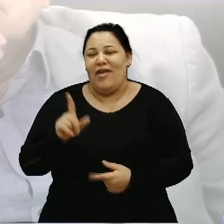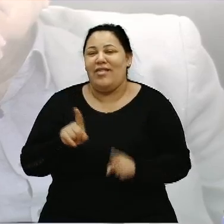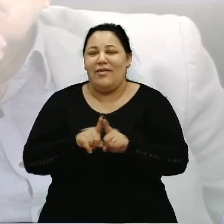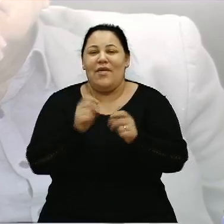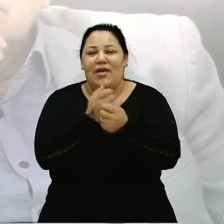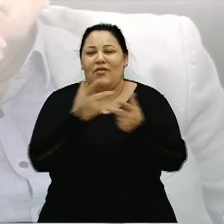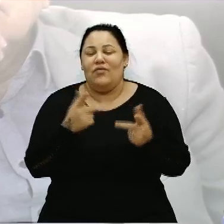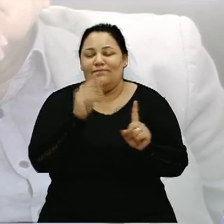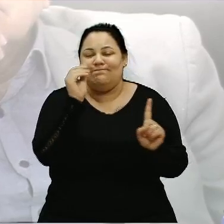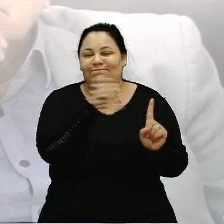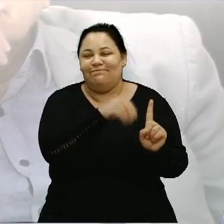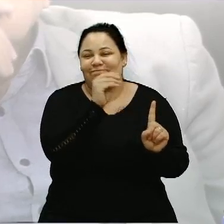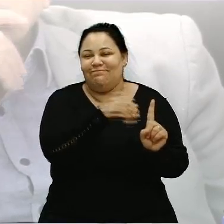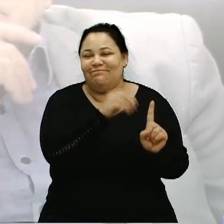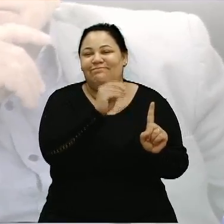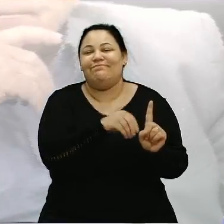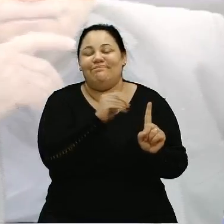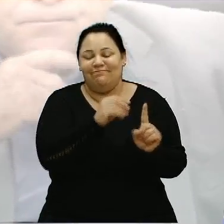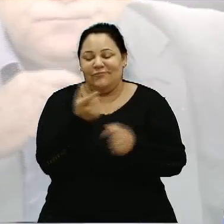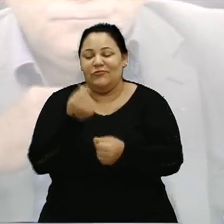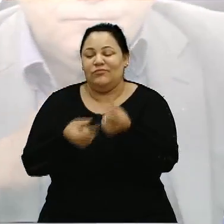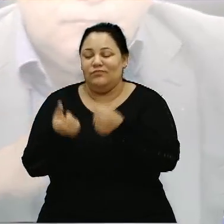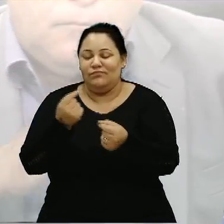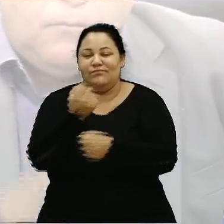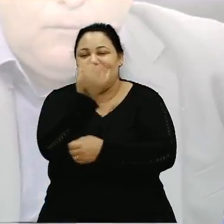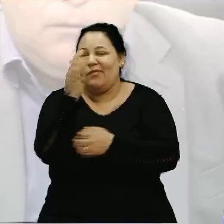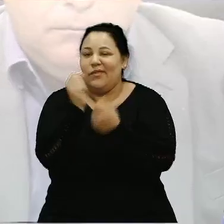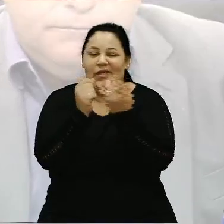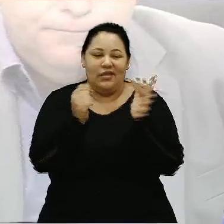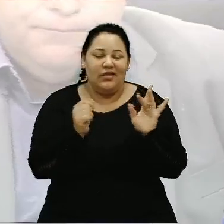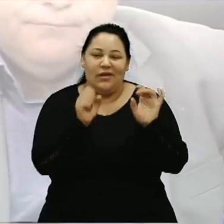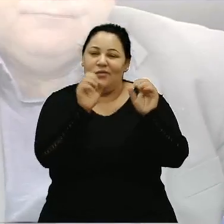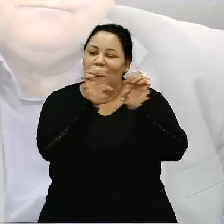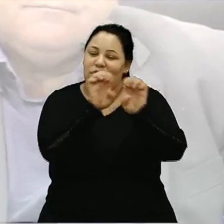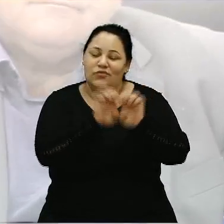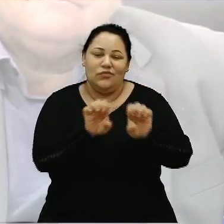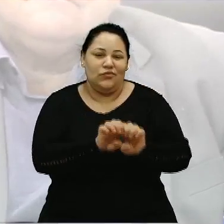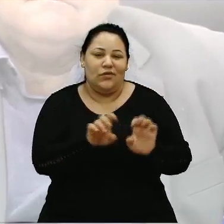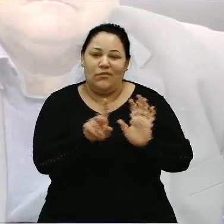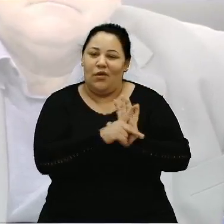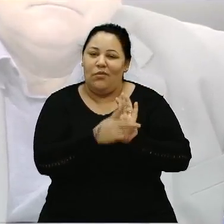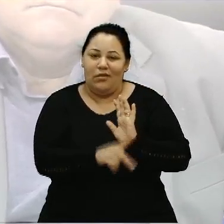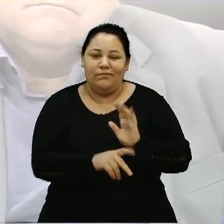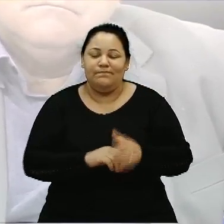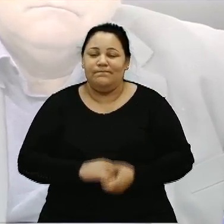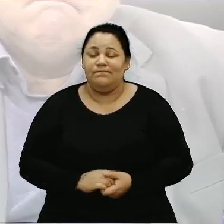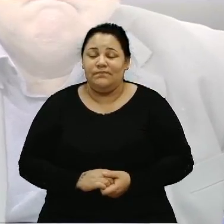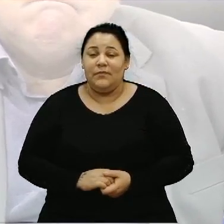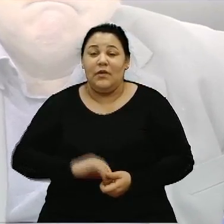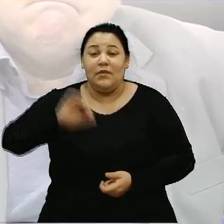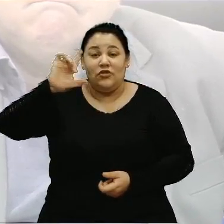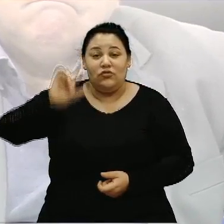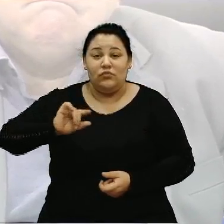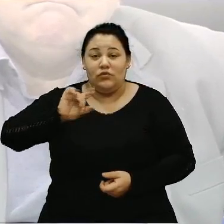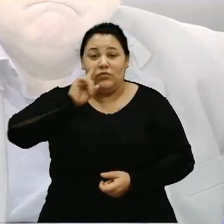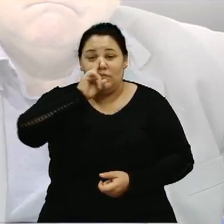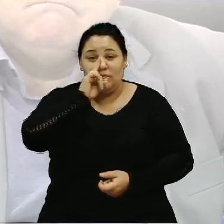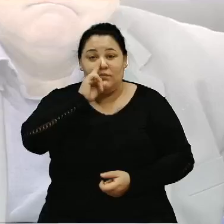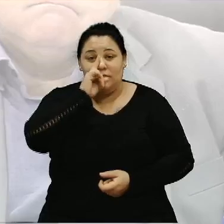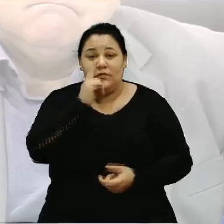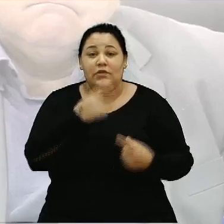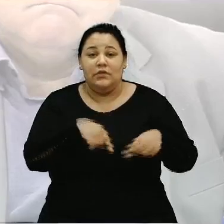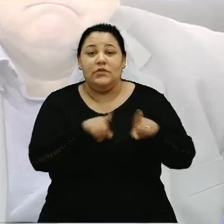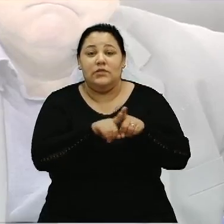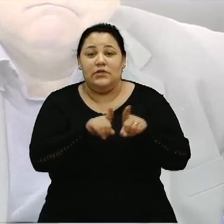e vulnerabilidades de ordem social, econômica, socioambiental, sistêmica e estruturante. Para reduzir e mitigar os riscos e consequências desses problemas,